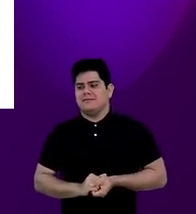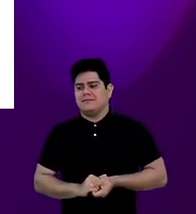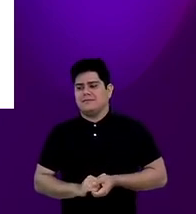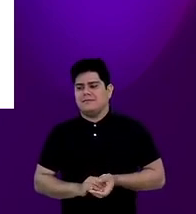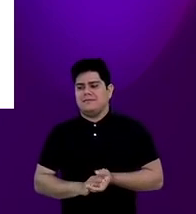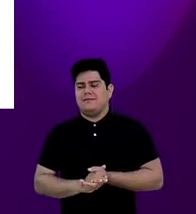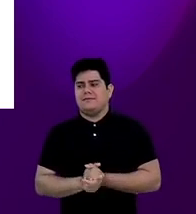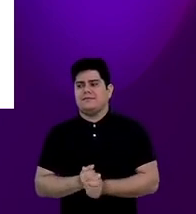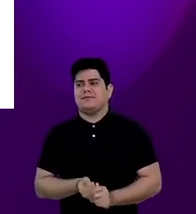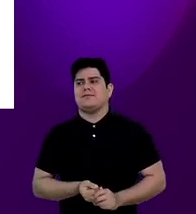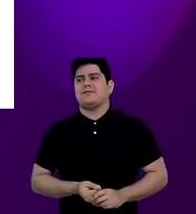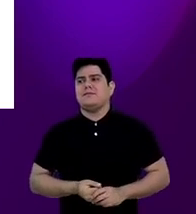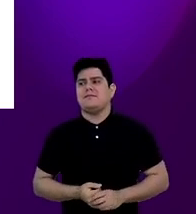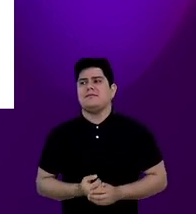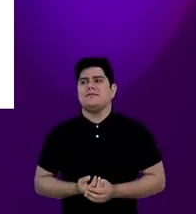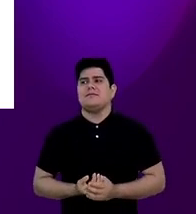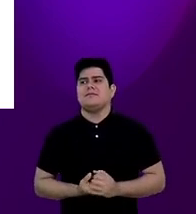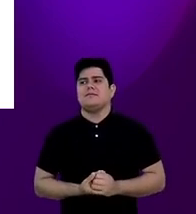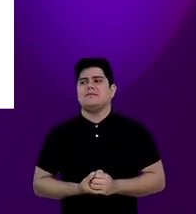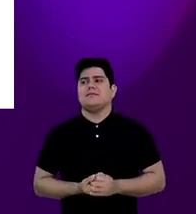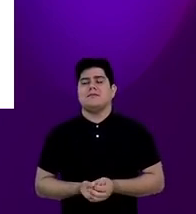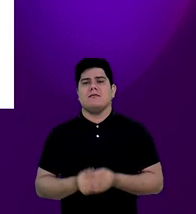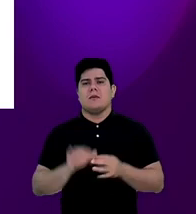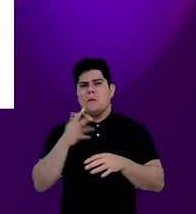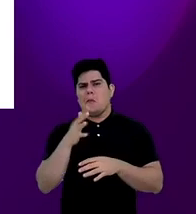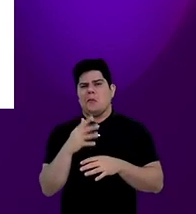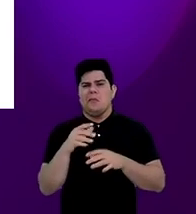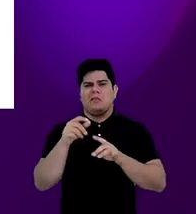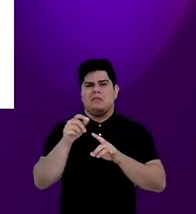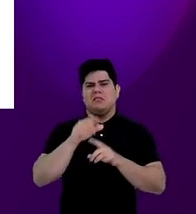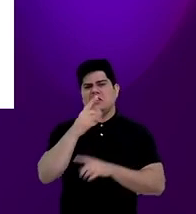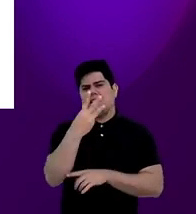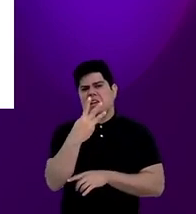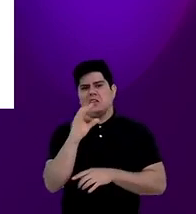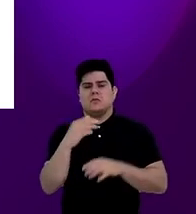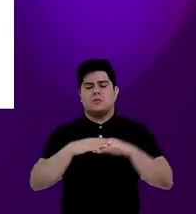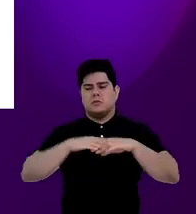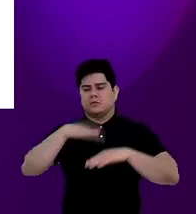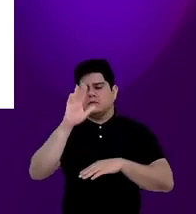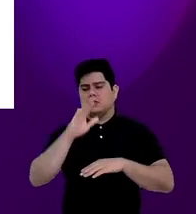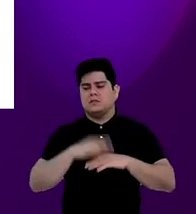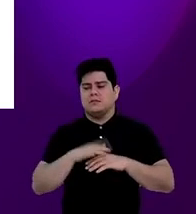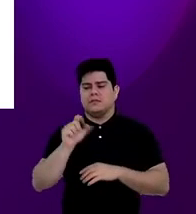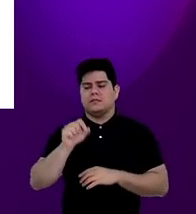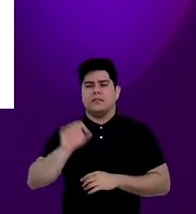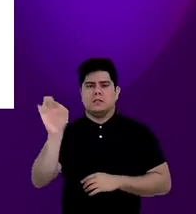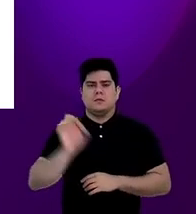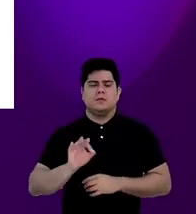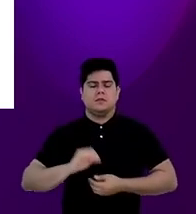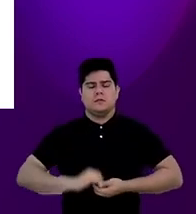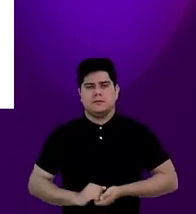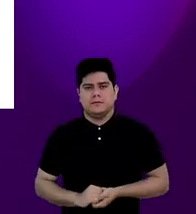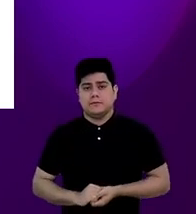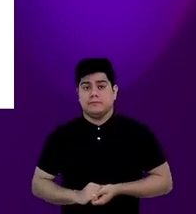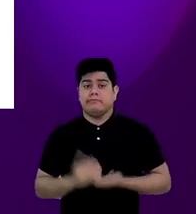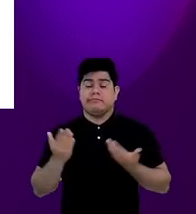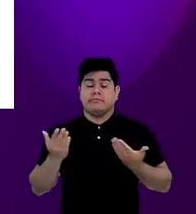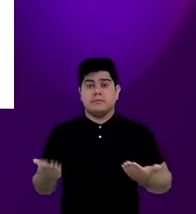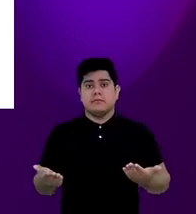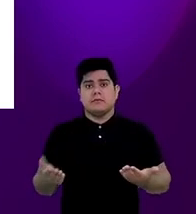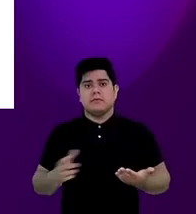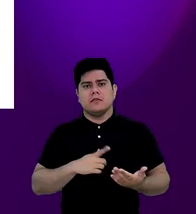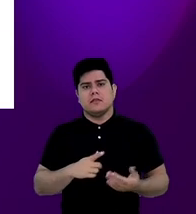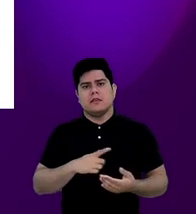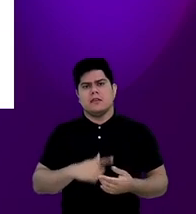mas com poucos eventos com grau 3 ou mais alto, que foi aqui em torno de 10%. O que deixa que é um